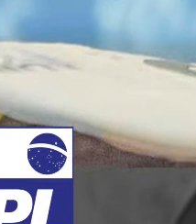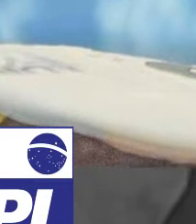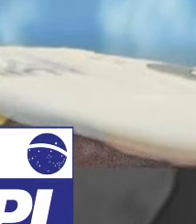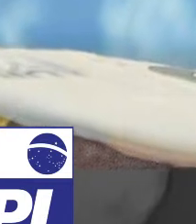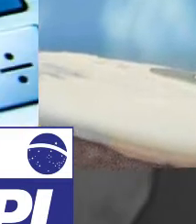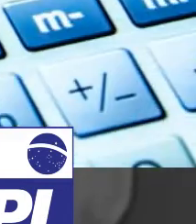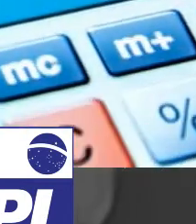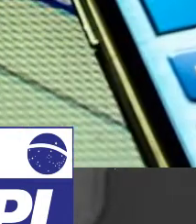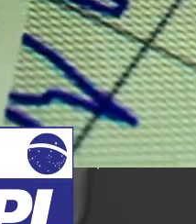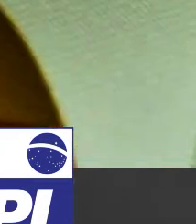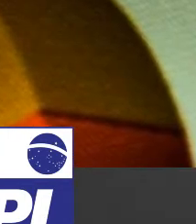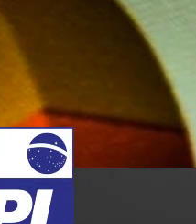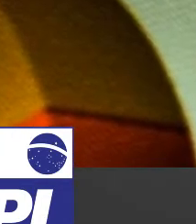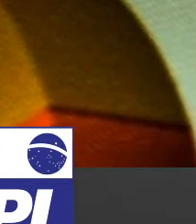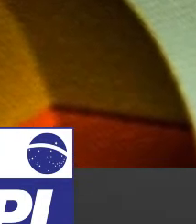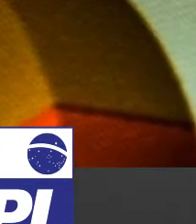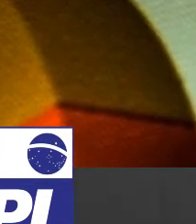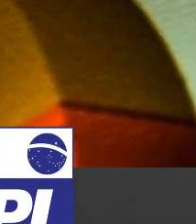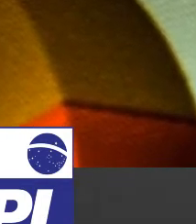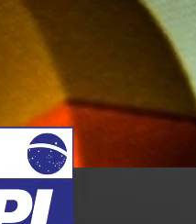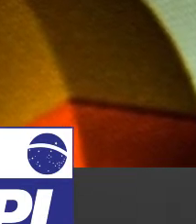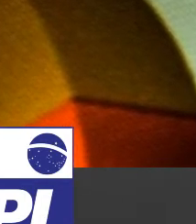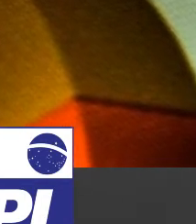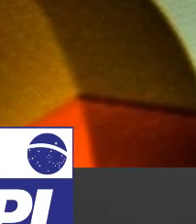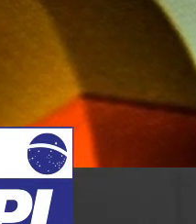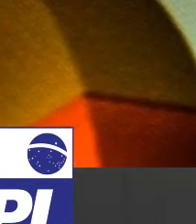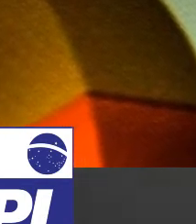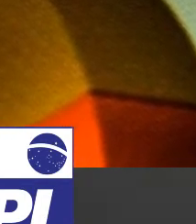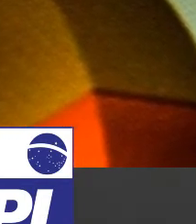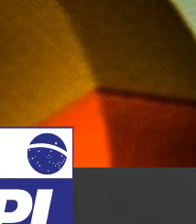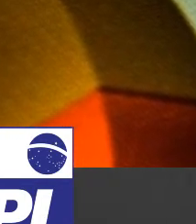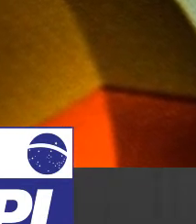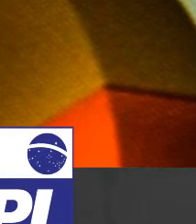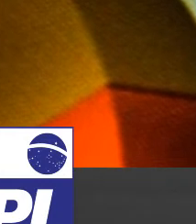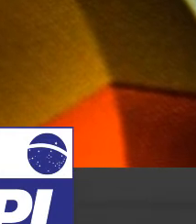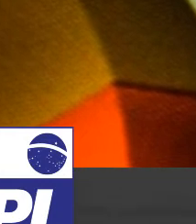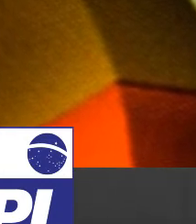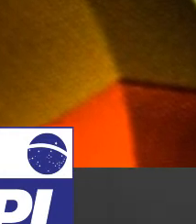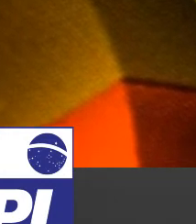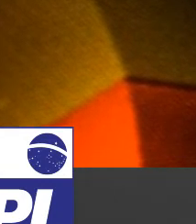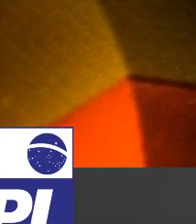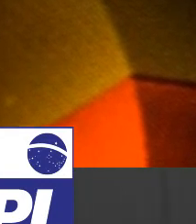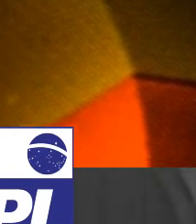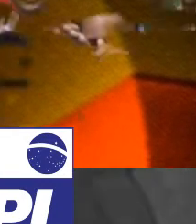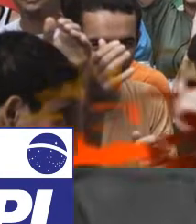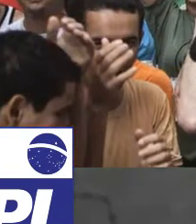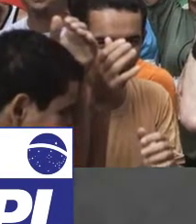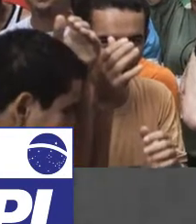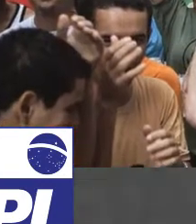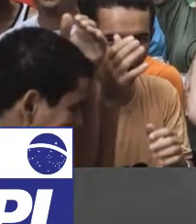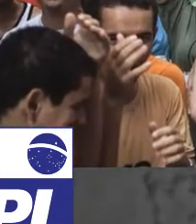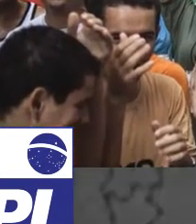dos últimos 20 anos. Ele ressaltou que a arrecadação no país não caiu e o desemprego está cedendo a cada semana.